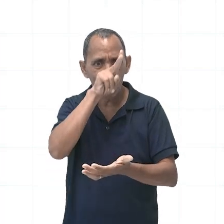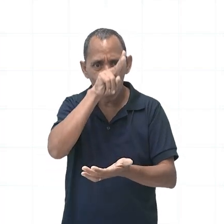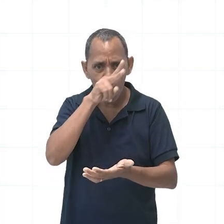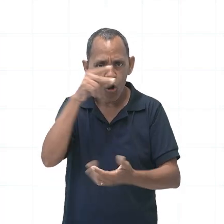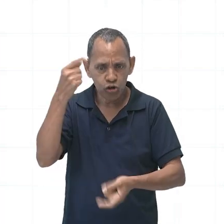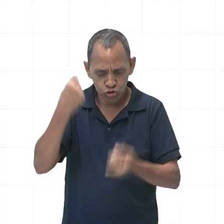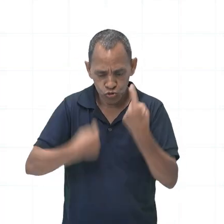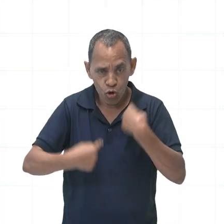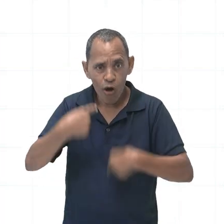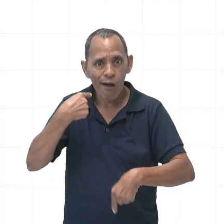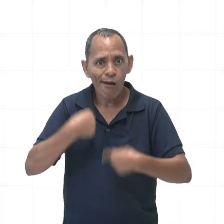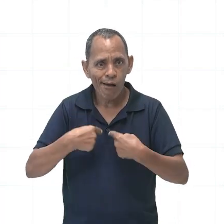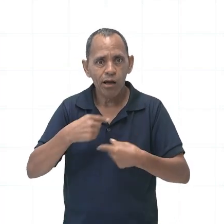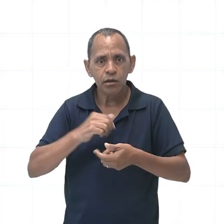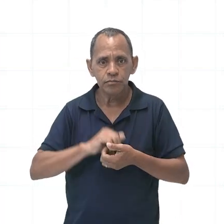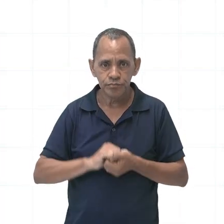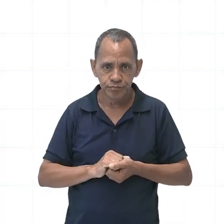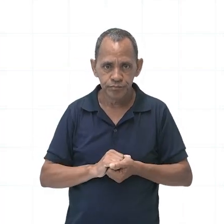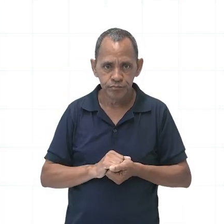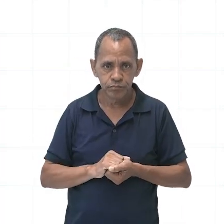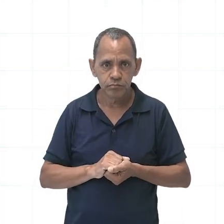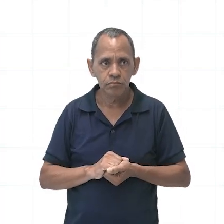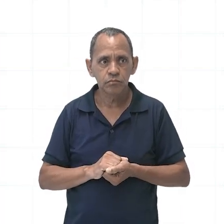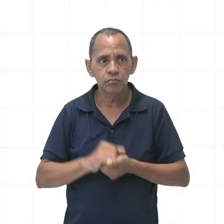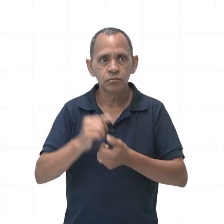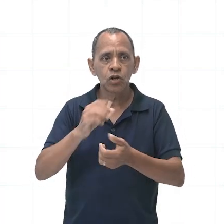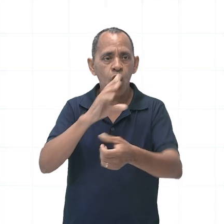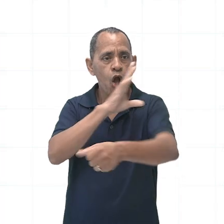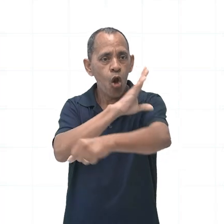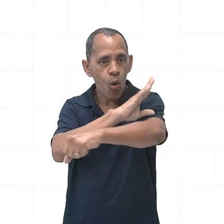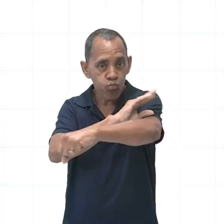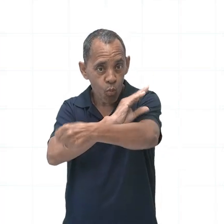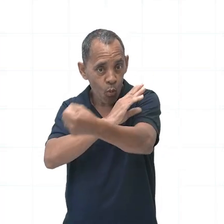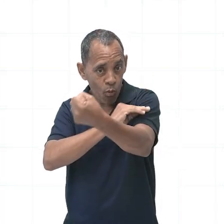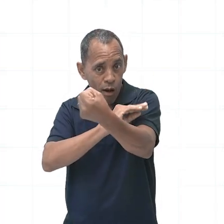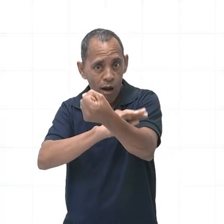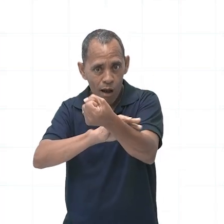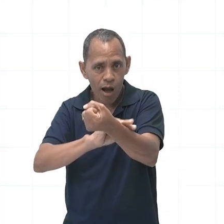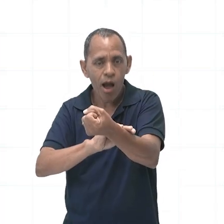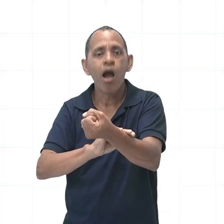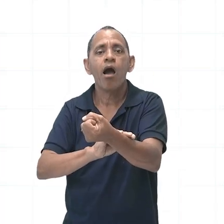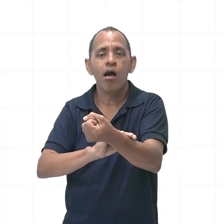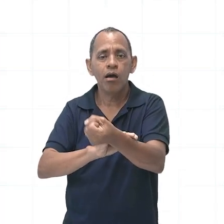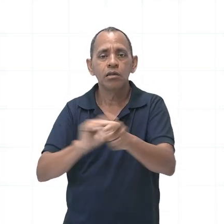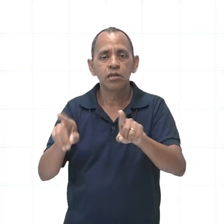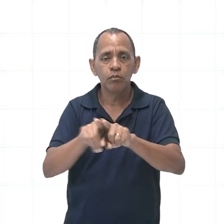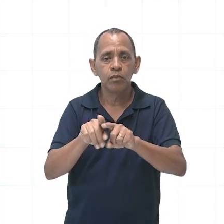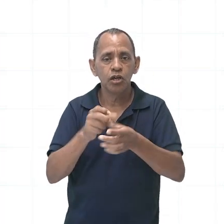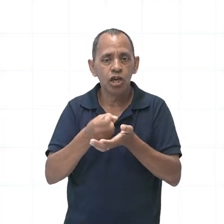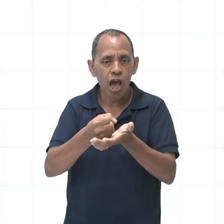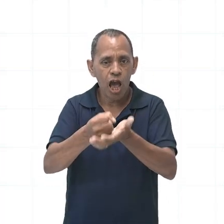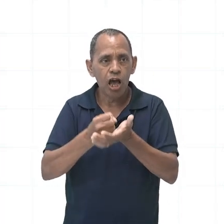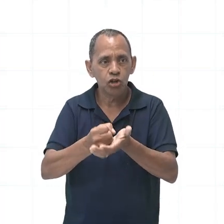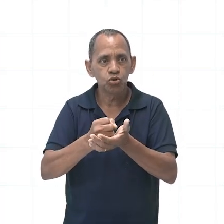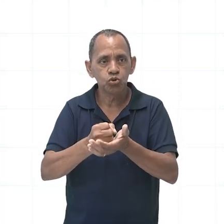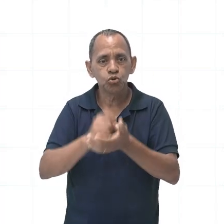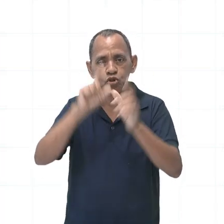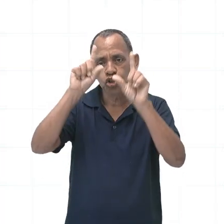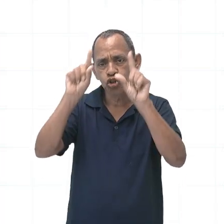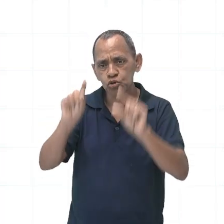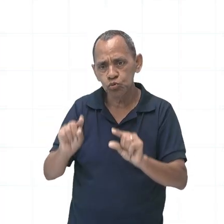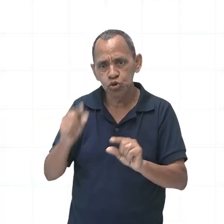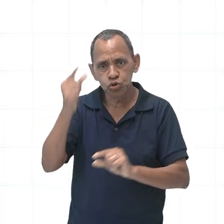imunológico, tonifica os músculos, ajuda a reduzir o estresse também, mantém a